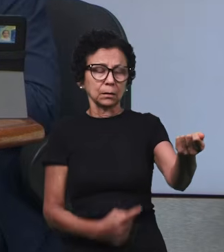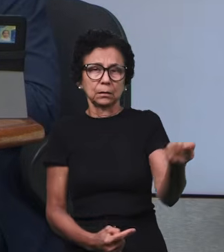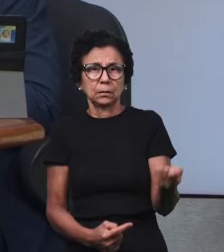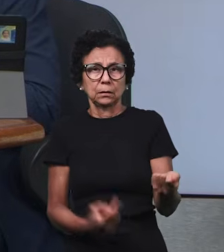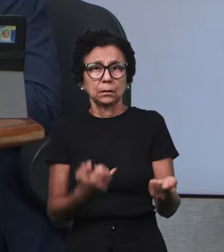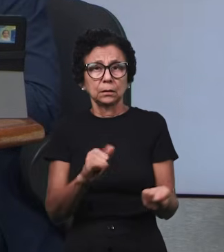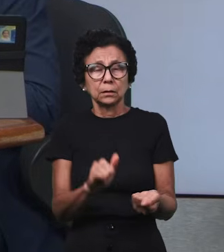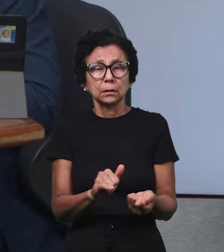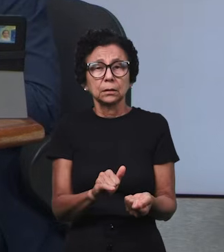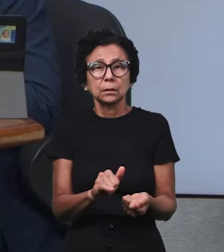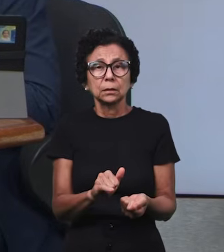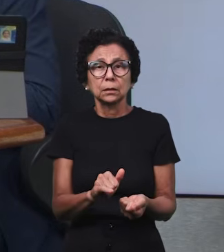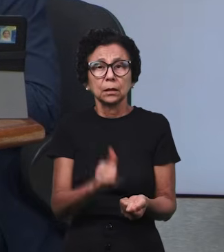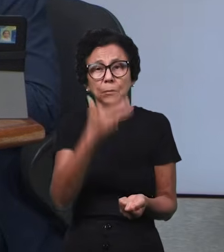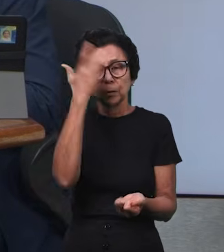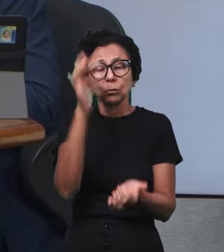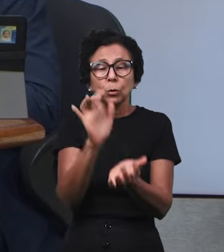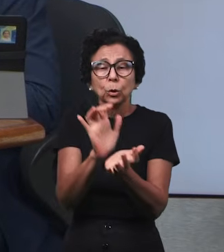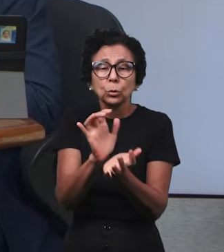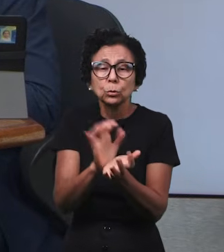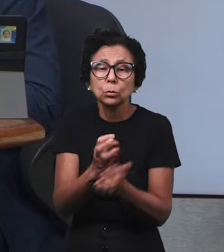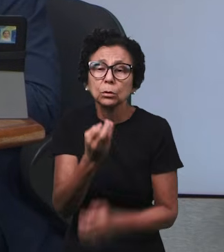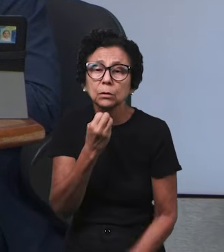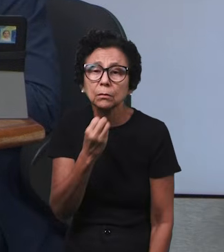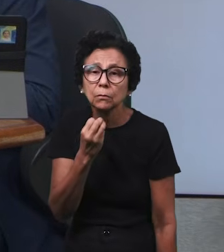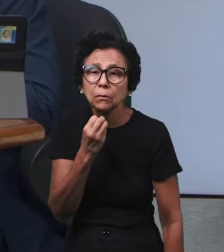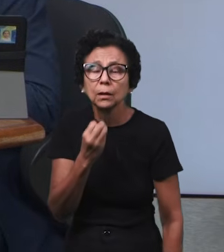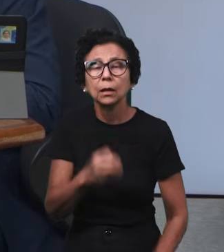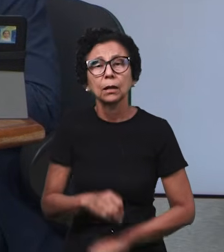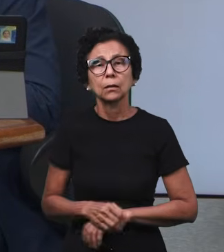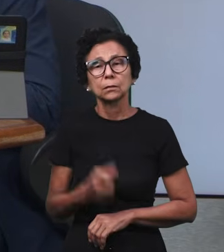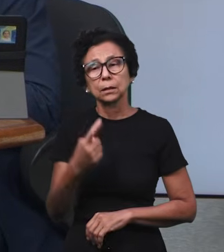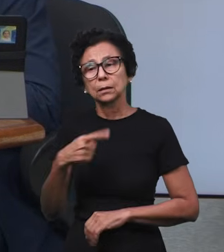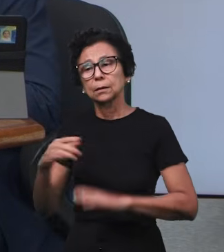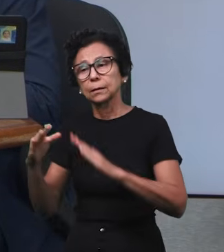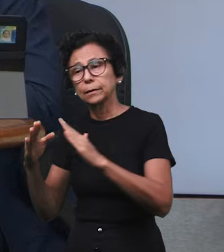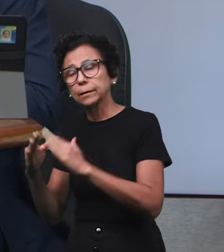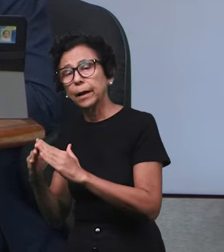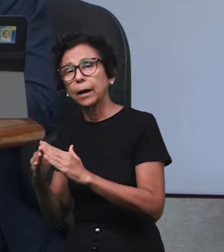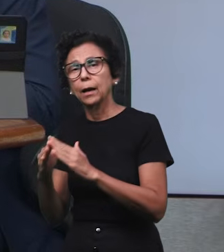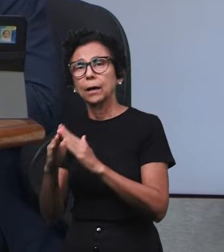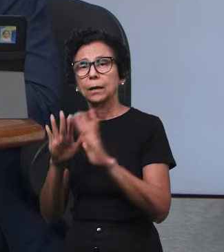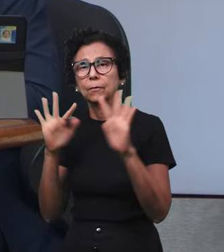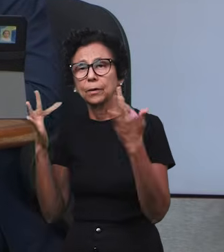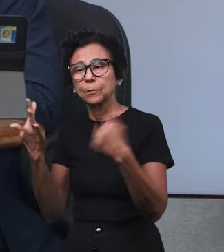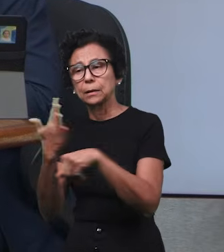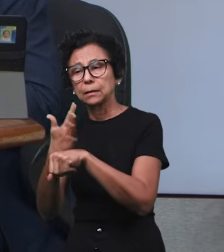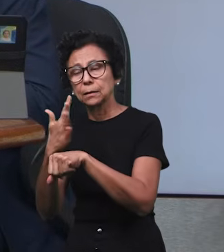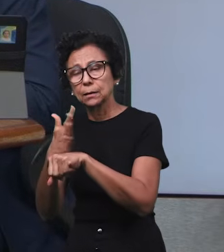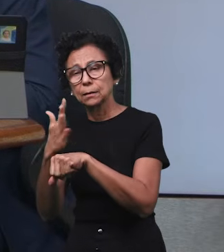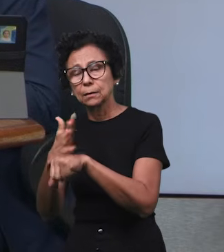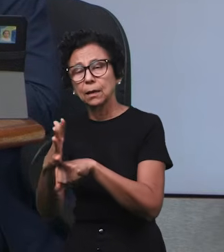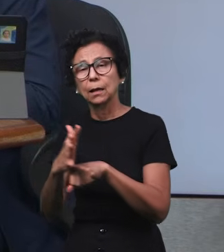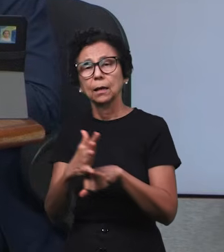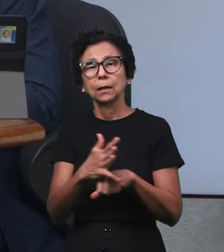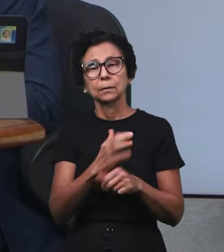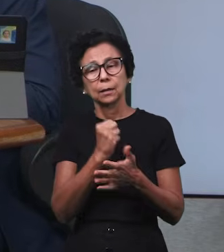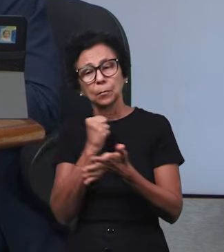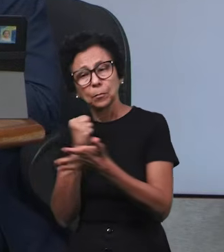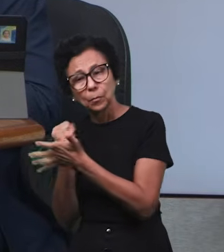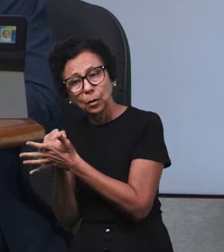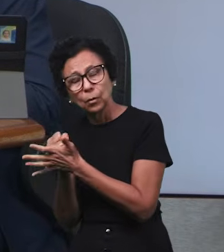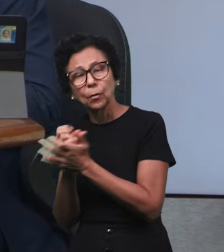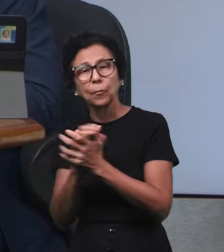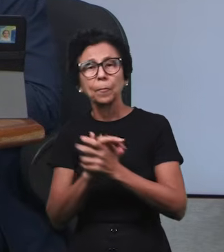catéter via cirúrgica. Ele vai fazer em casa, em domicílio, mas você tem que ter uma família treinada, tem que ter um centro de apoio, né?